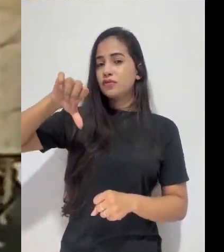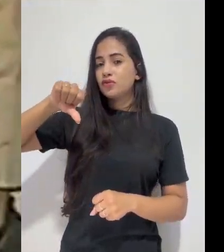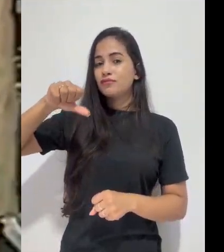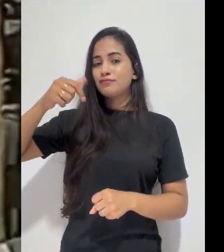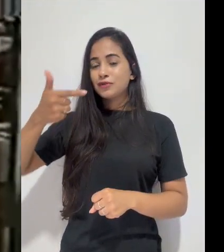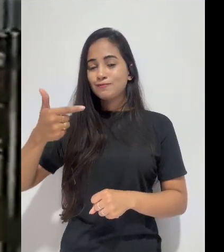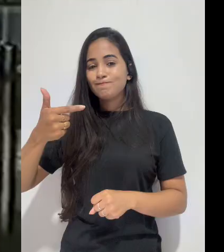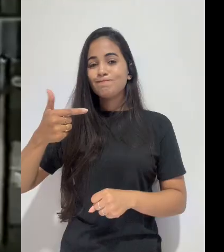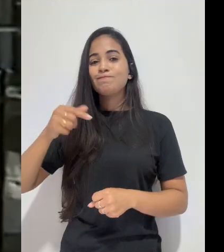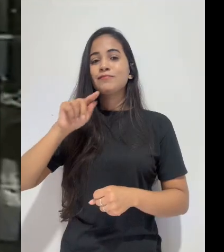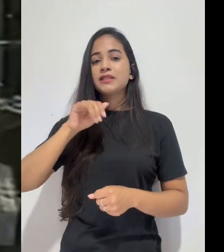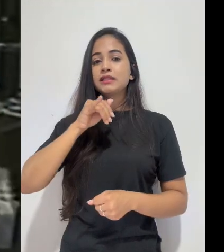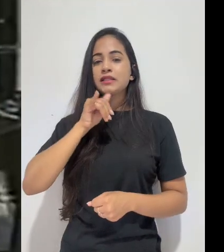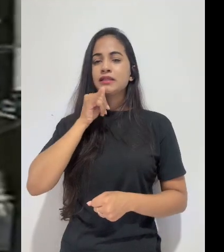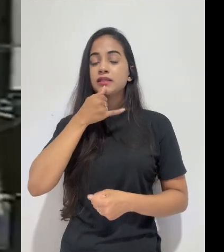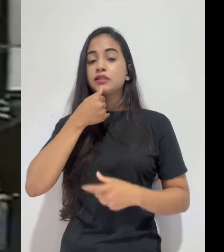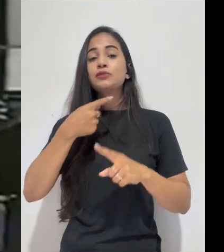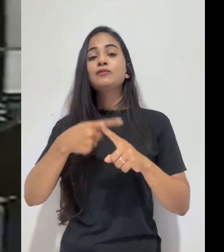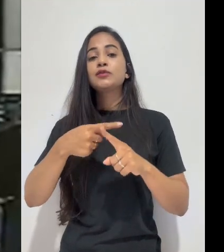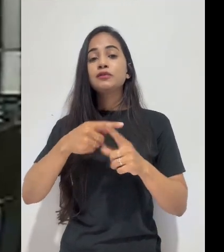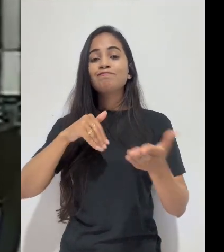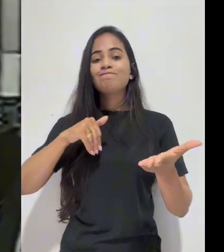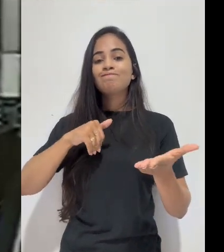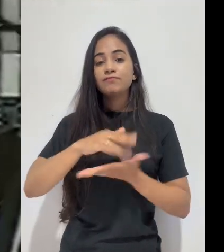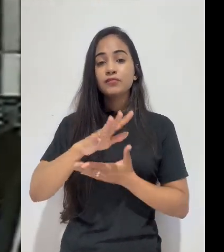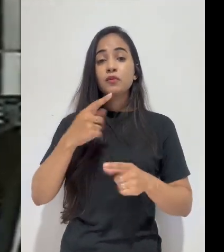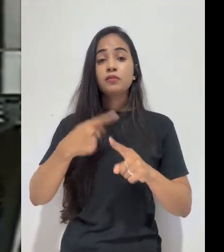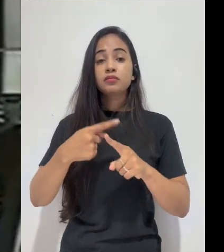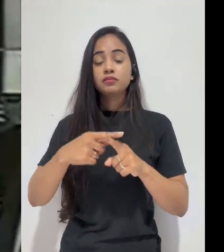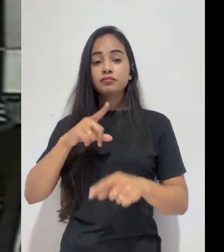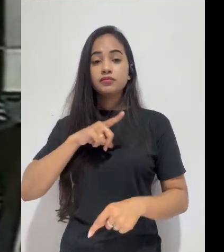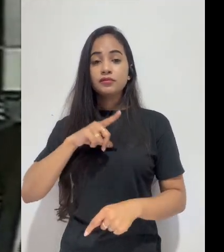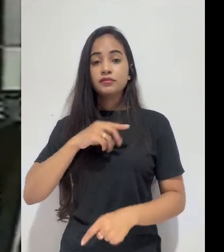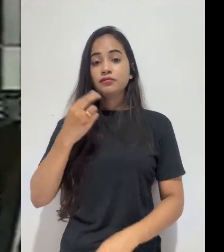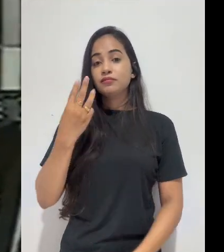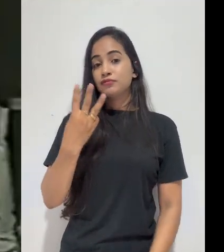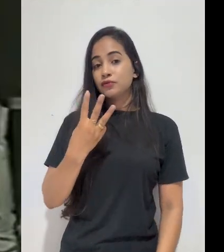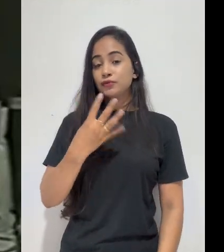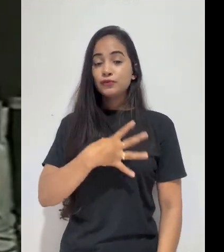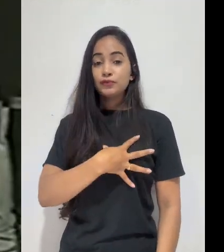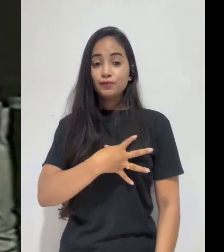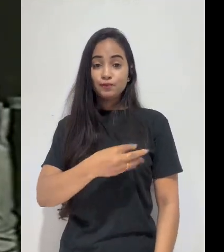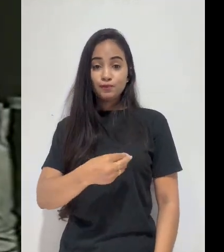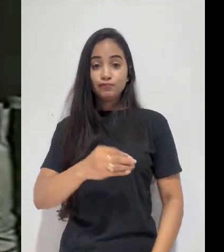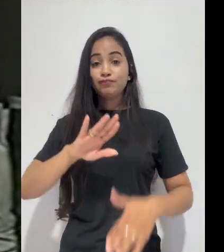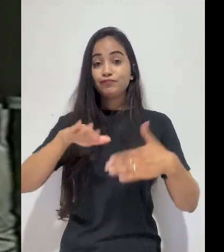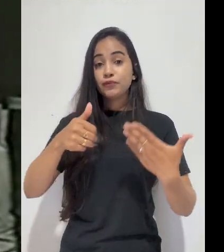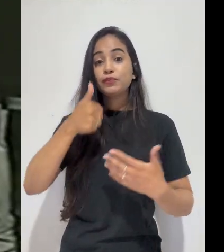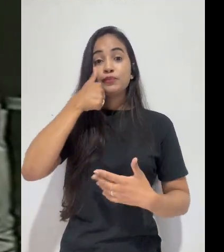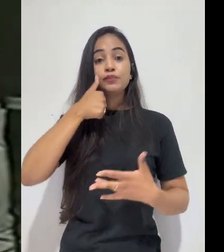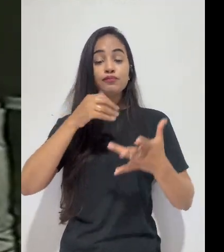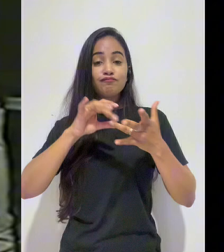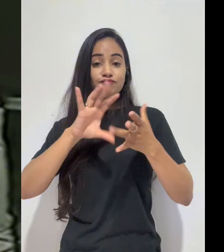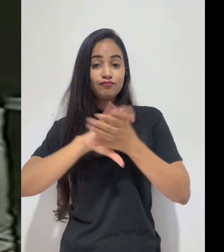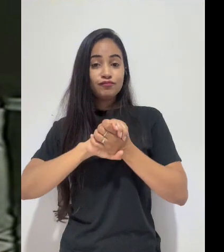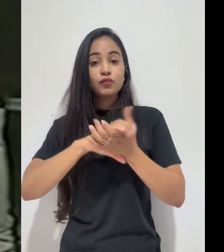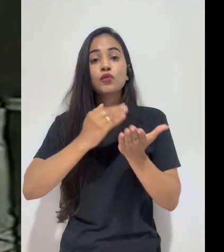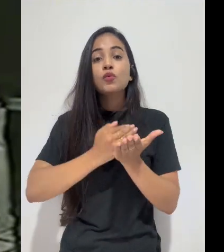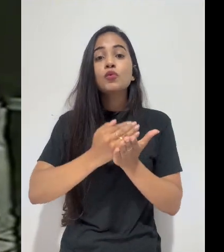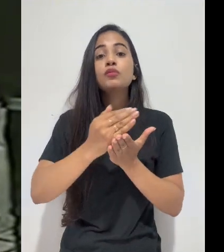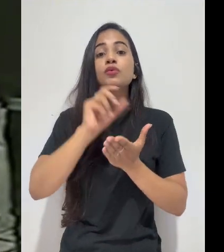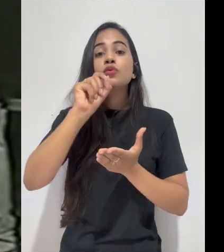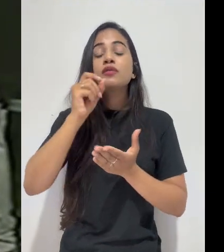demitido da Eletrosul, ele chorava. Tinha 3 filhos para sustentar e a mulher dele passou a fazer doces